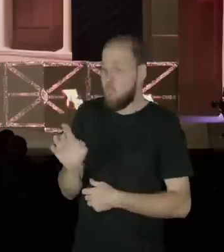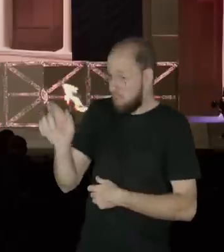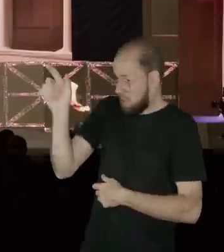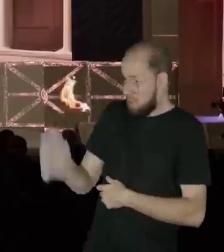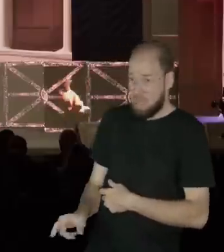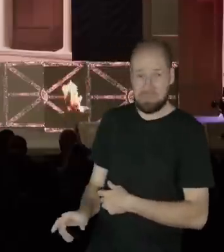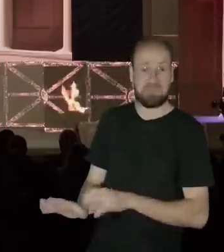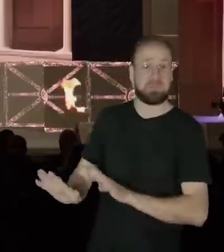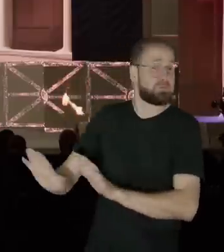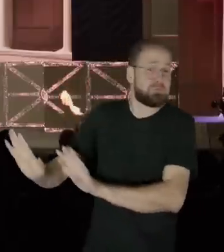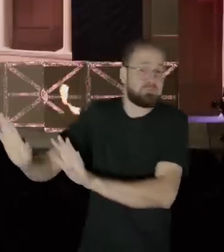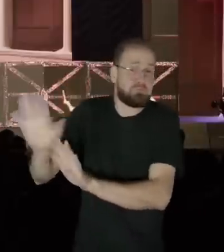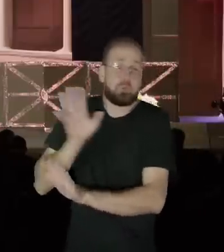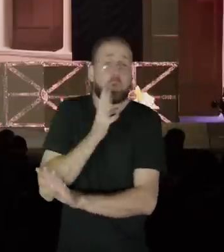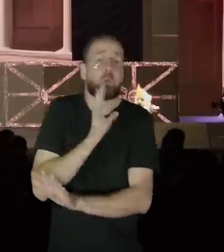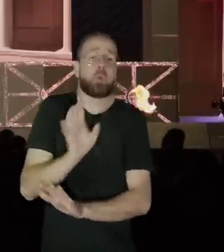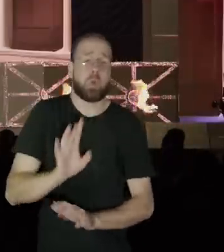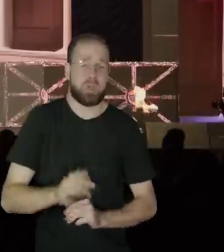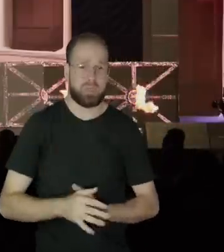Senhor.